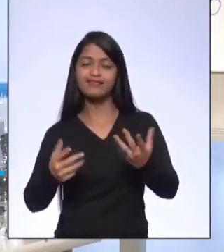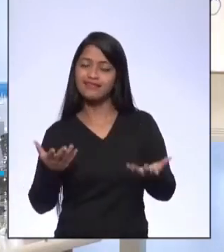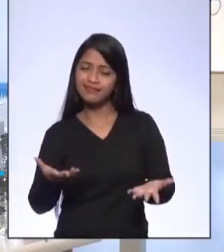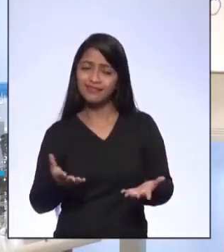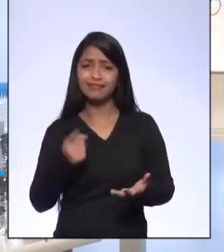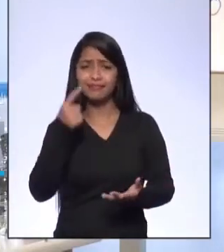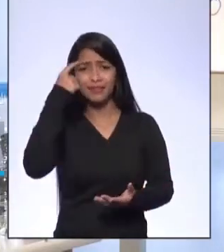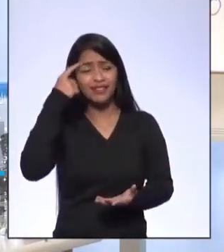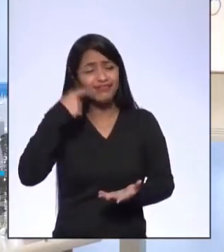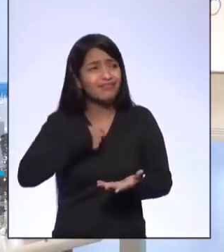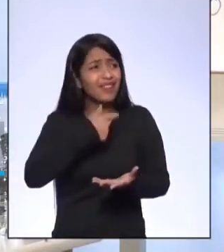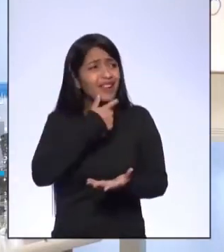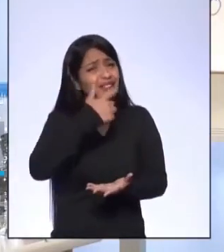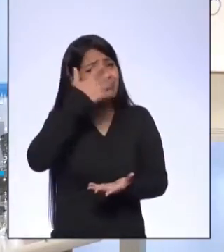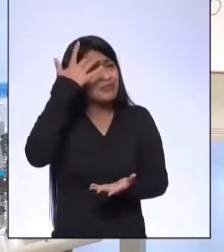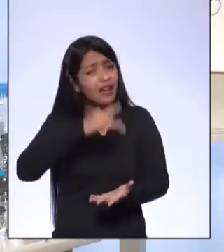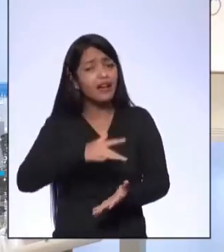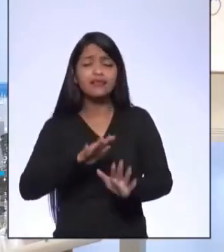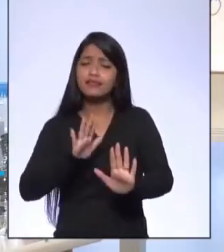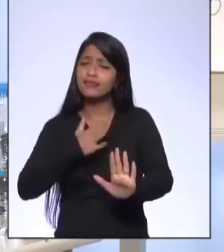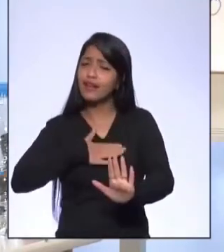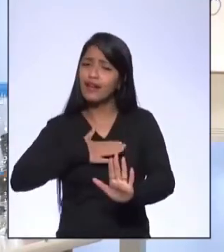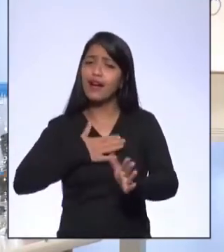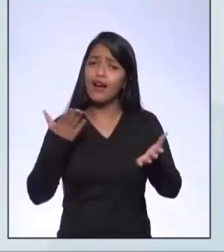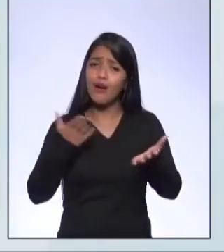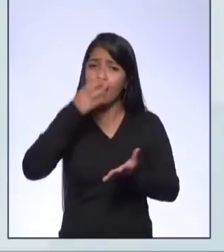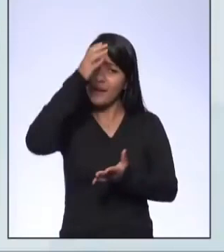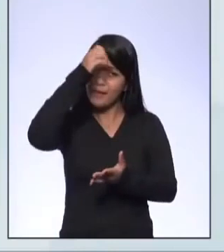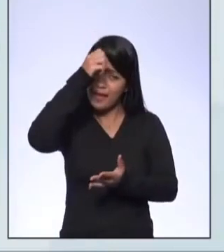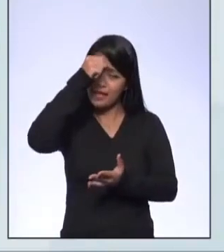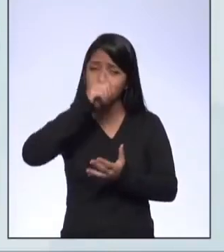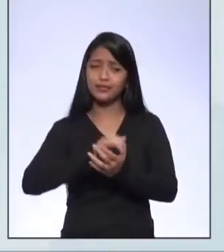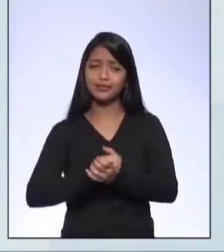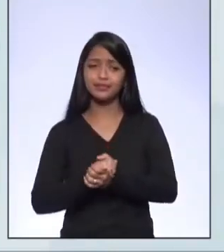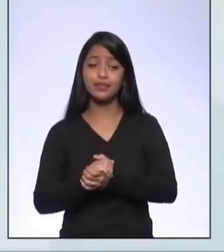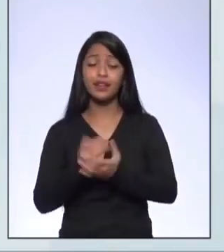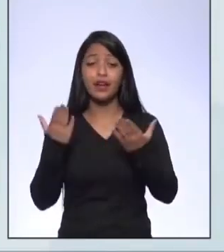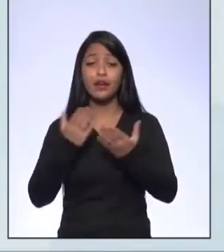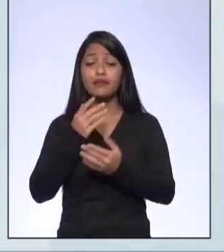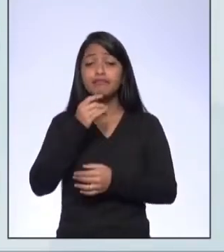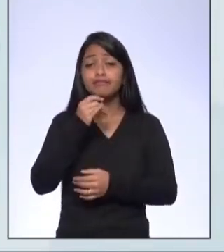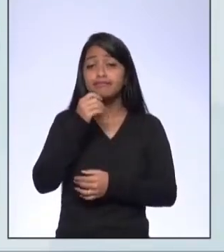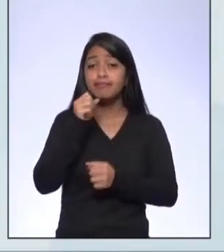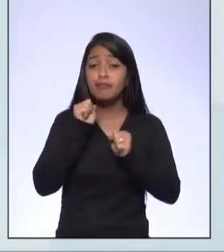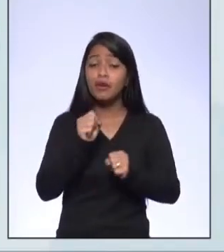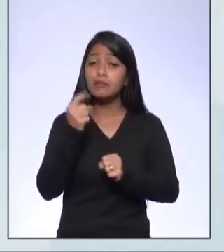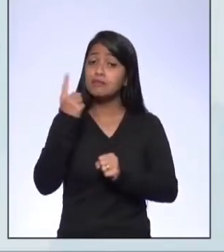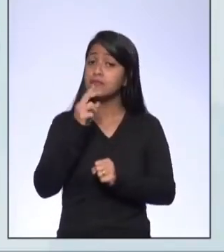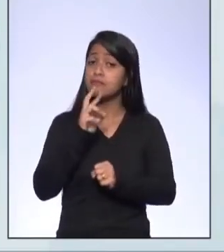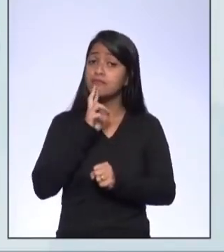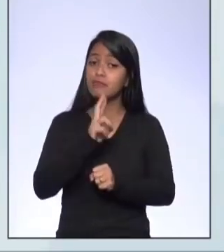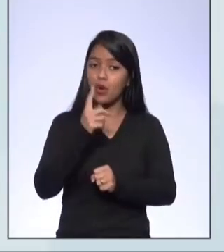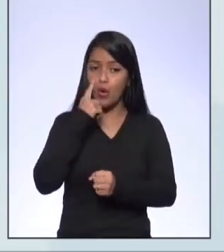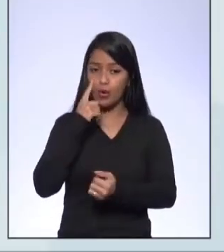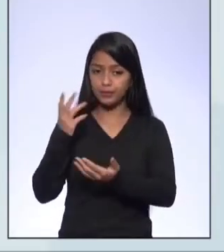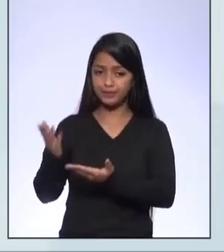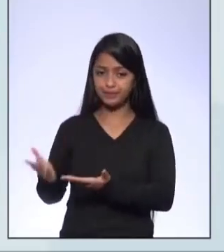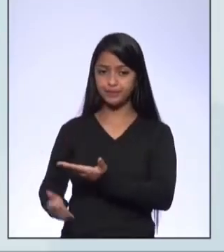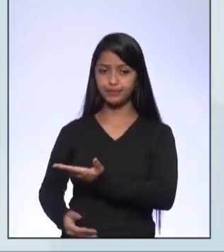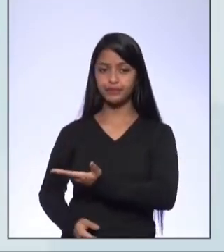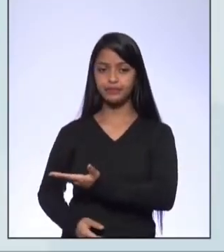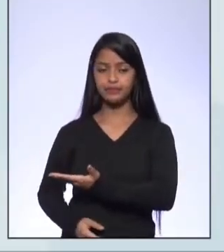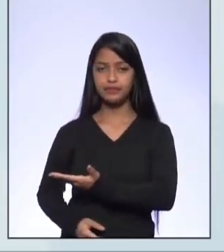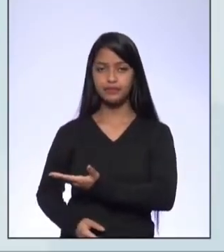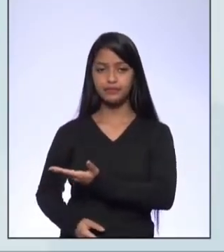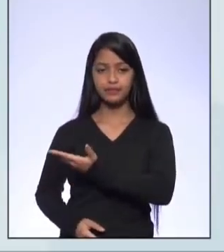ver agora a possibilidade de resposta aí. Vamos ver a primeira resposta que vocês poderiam usar. Olha só, a gente tem aí gold is valuable.